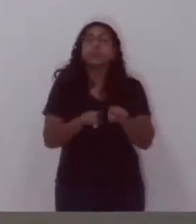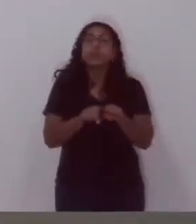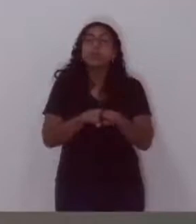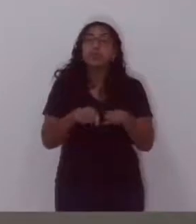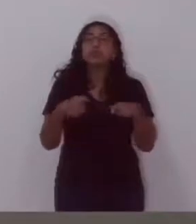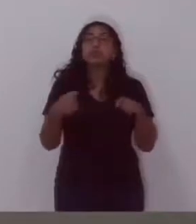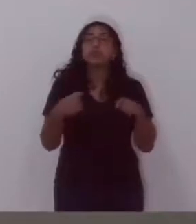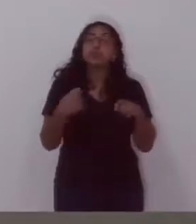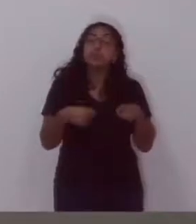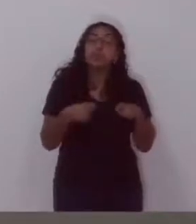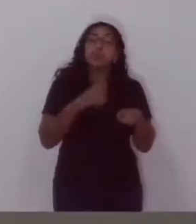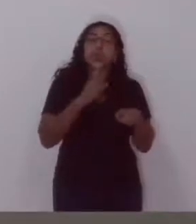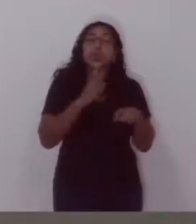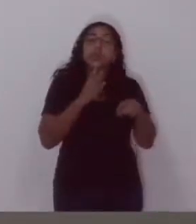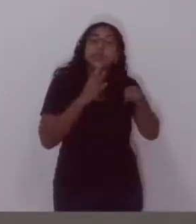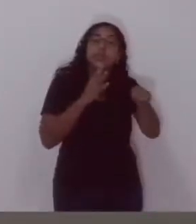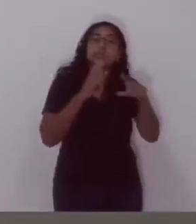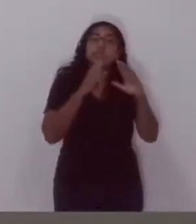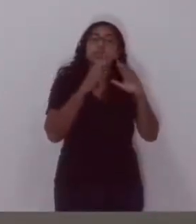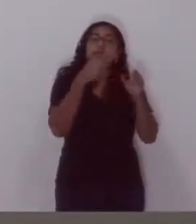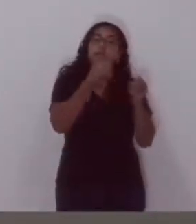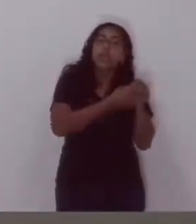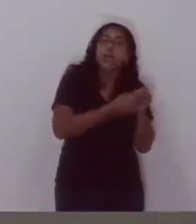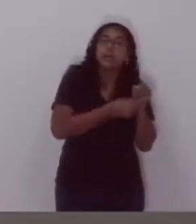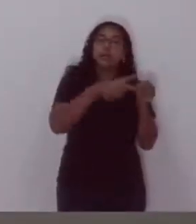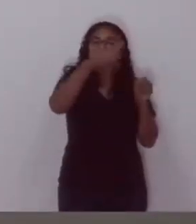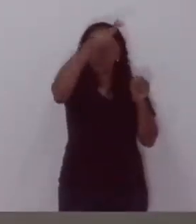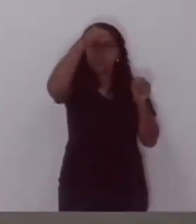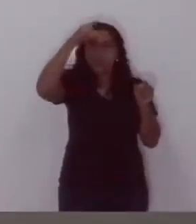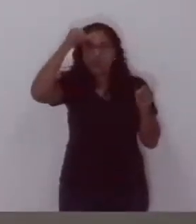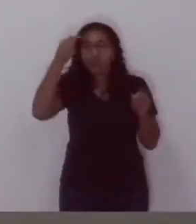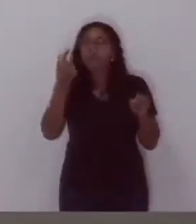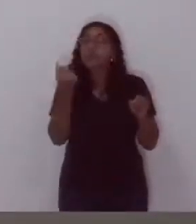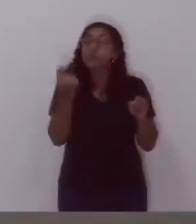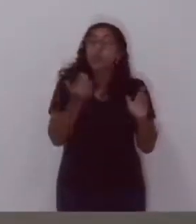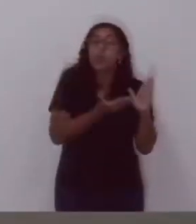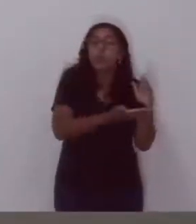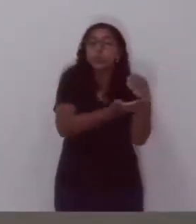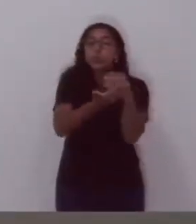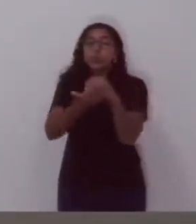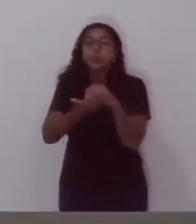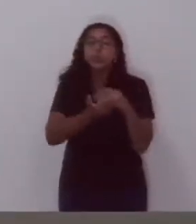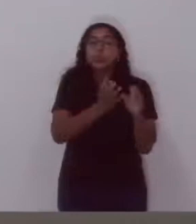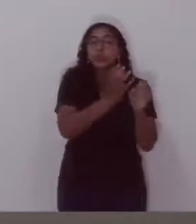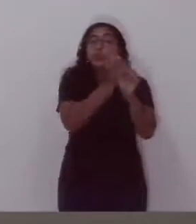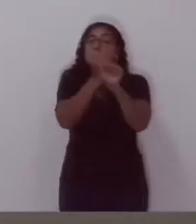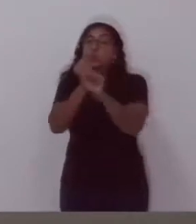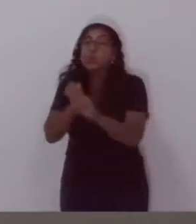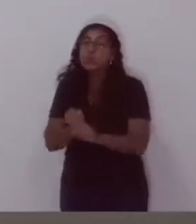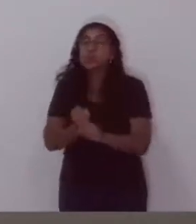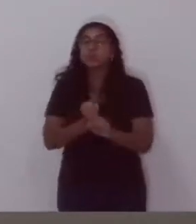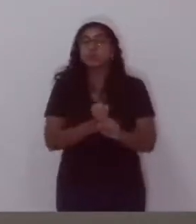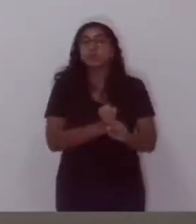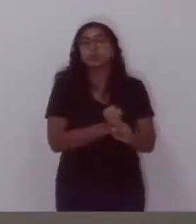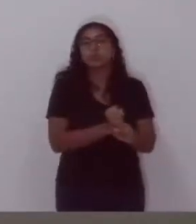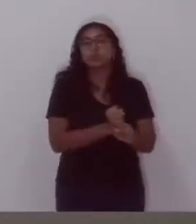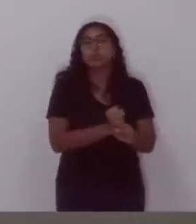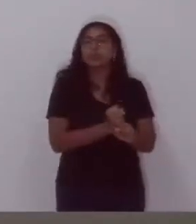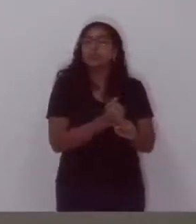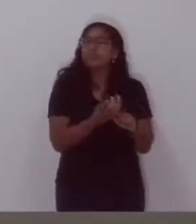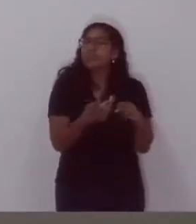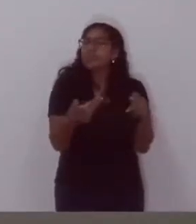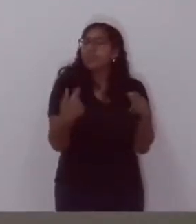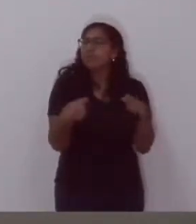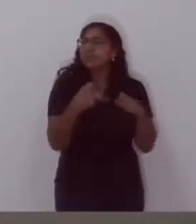temos que conhecer o orçamento da cidade, saber de onde vem o recurso, discutir um pouquinho mais sobre todas as questões do nosso